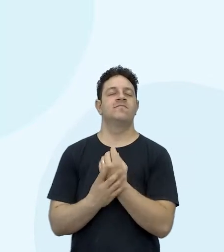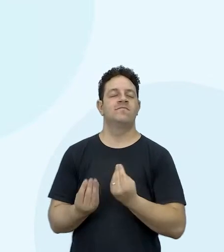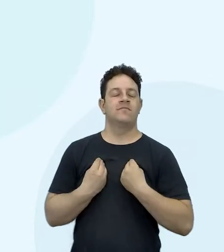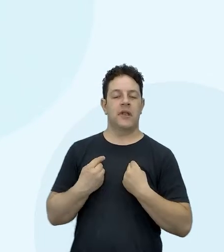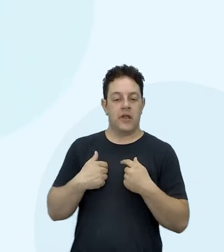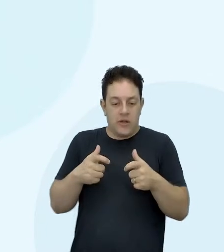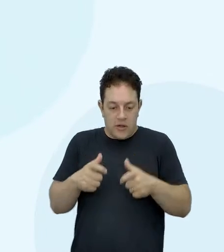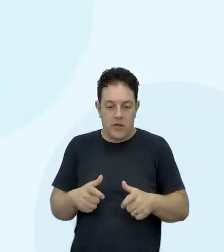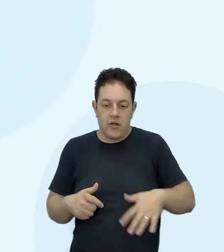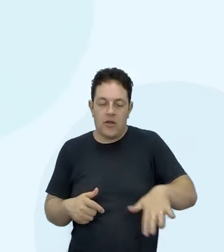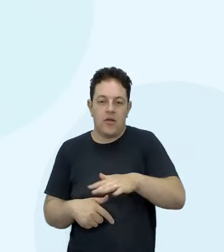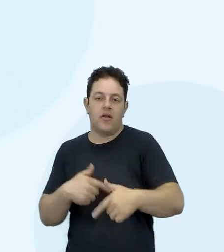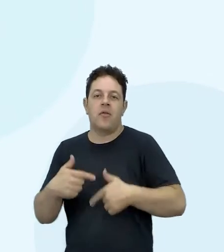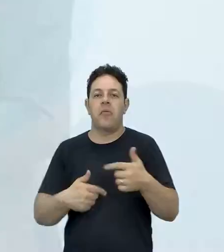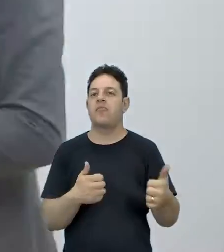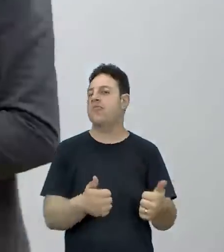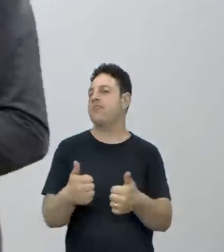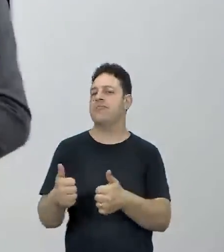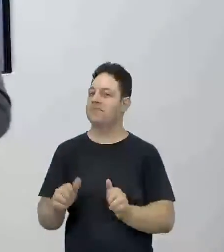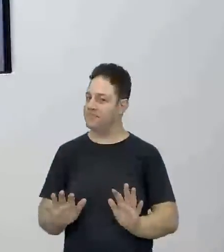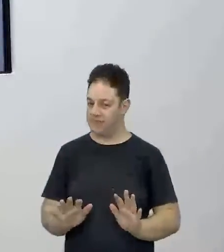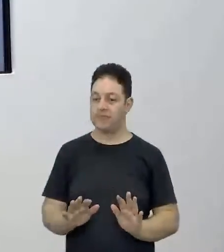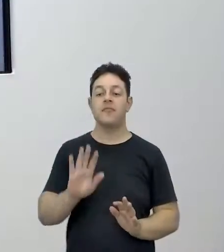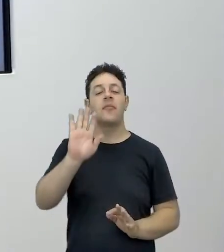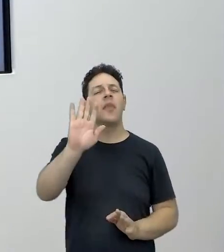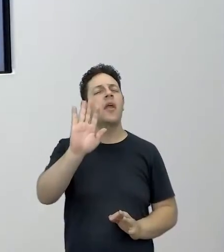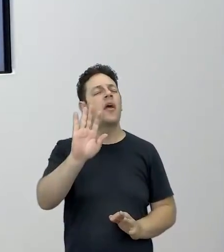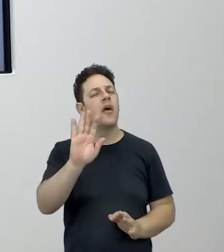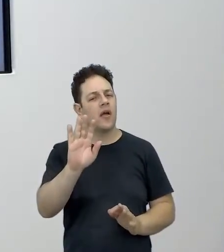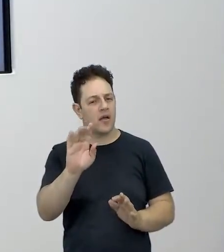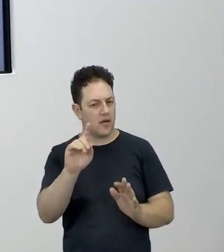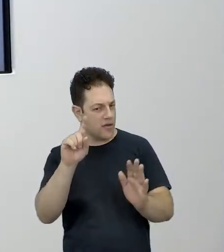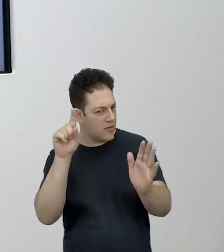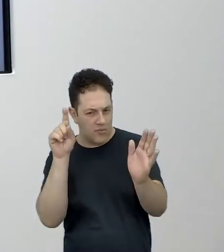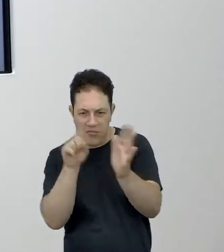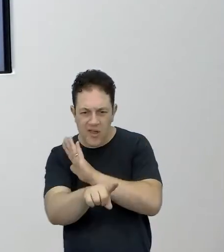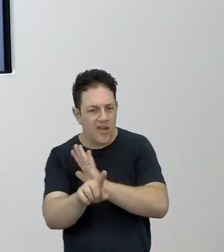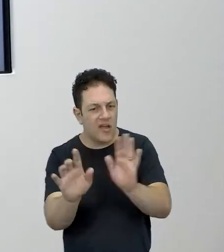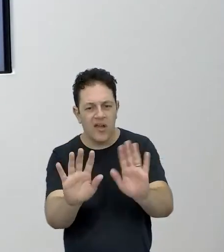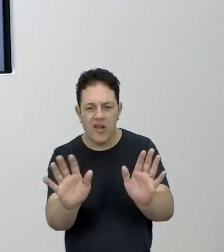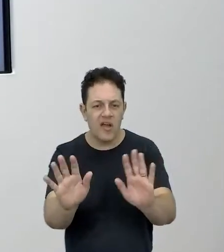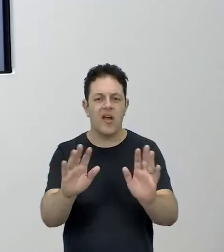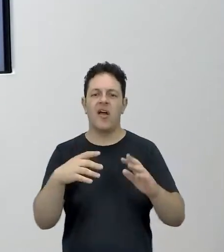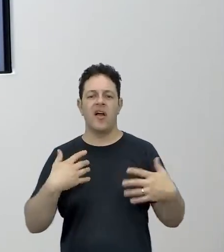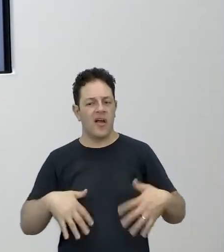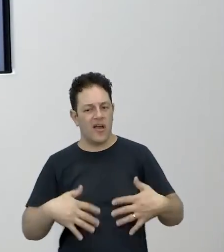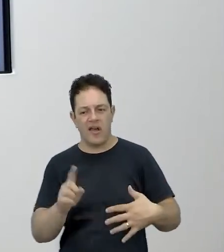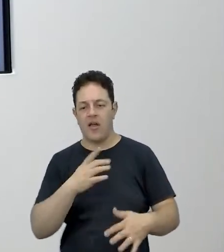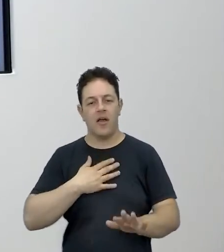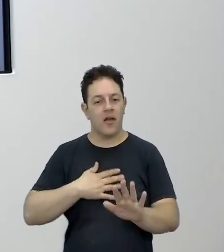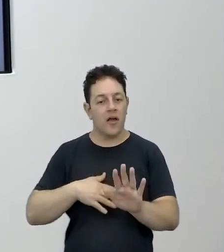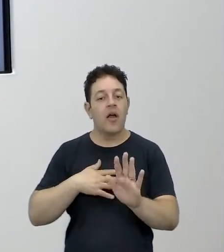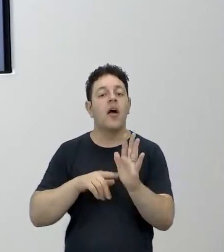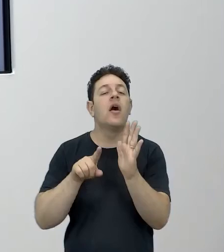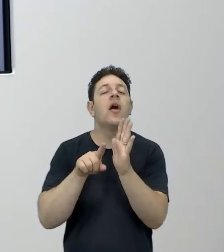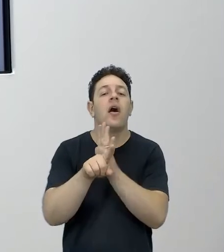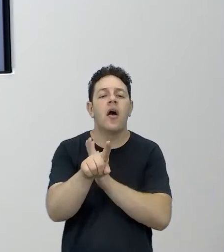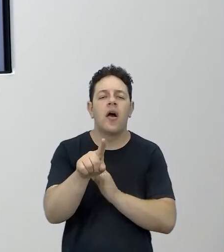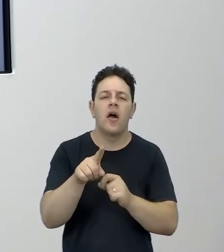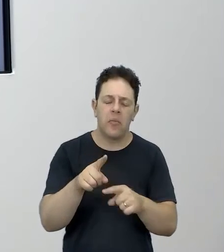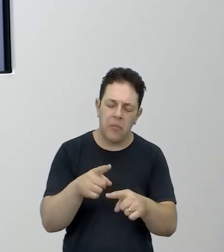no ambiente de trabalho. Agora, o que nos interessa na pergunta? O que nos interessa na pergunta? Por